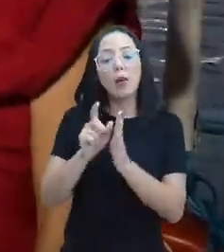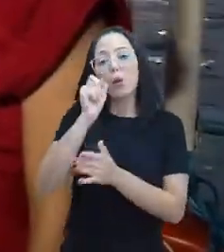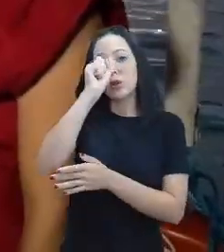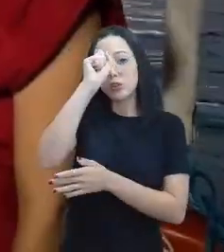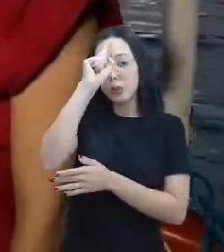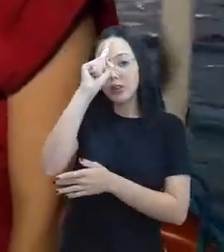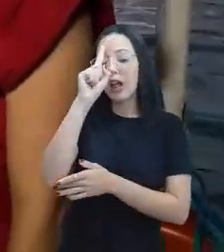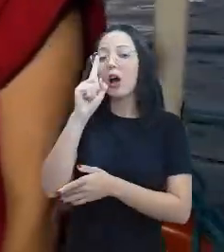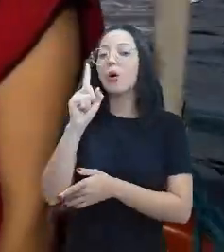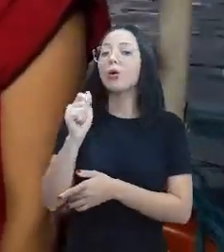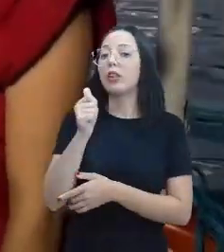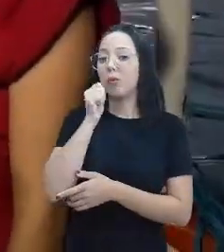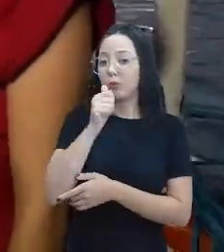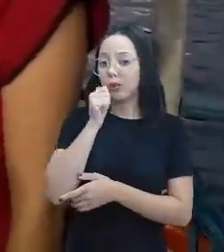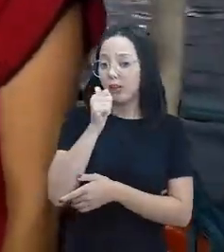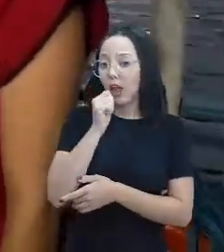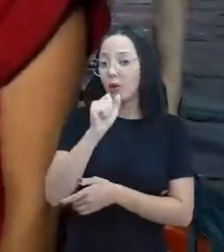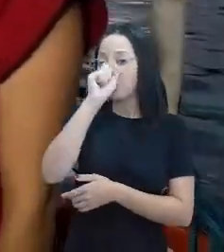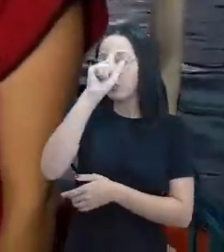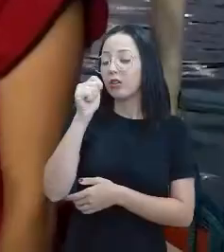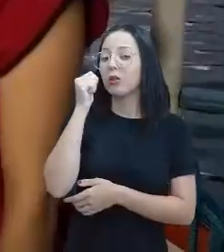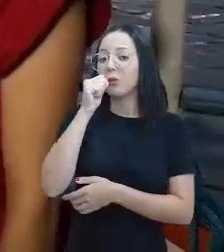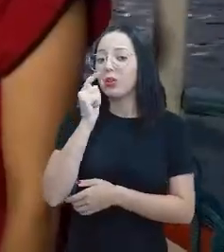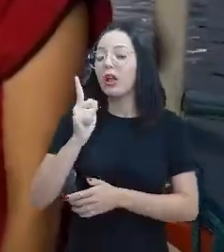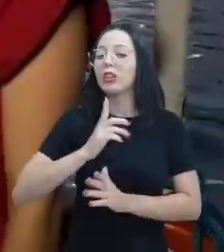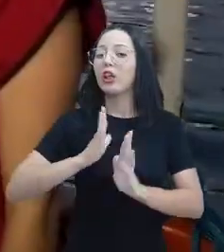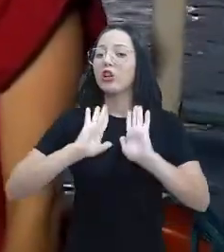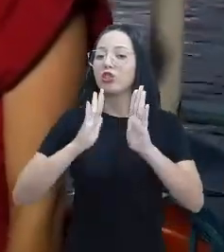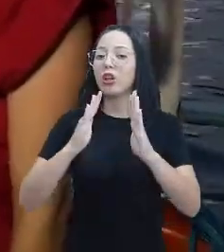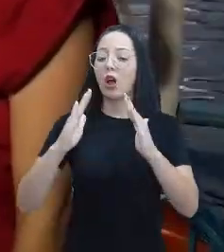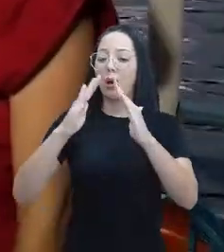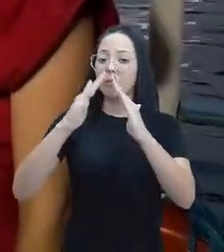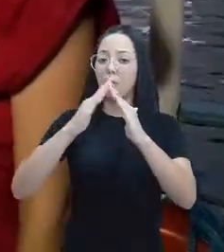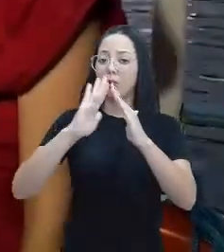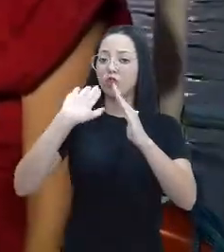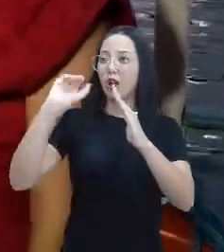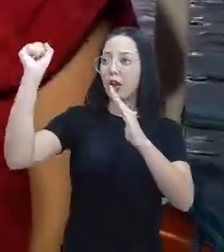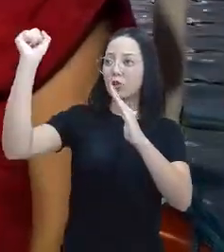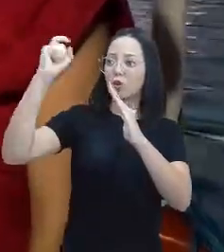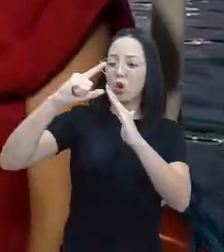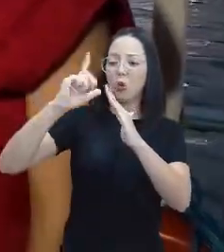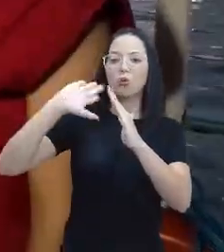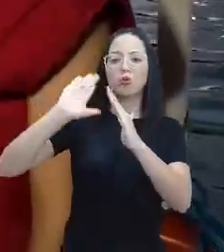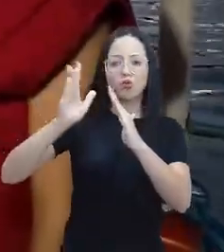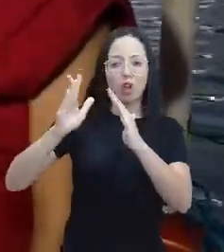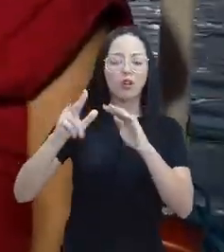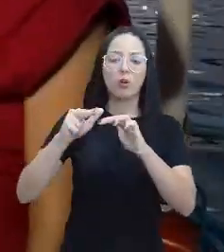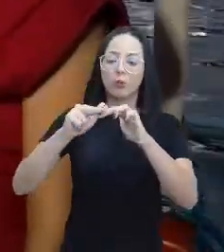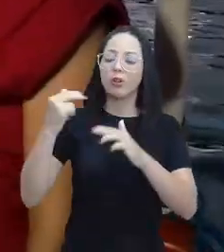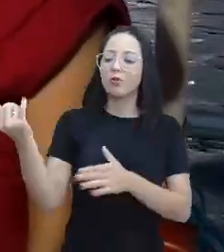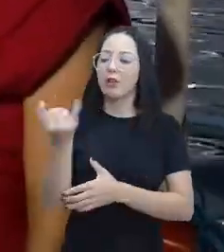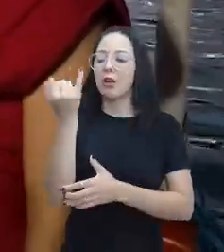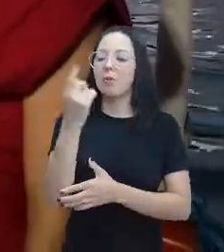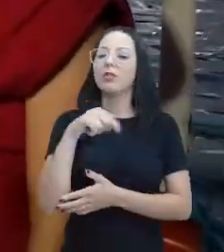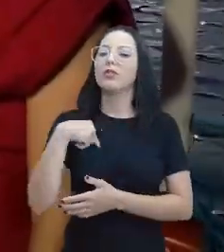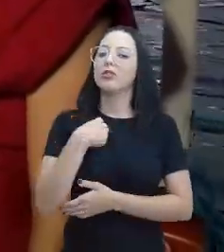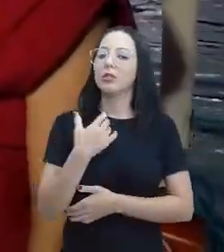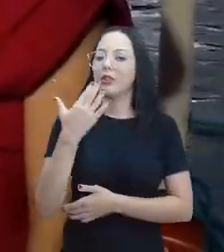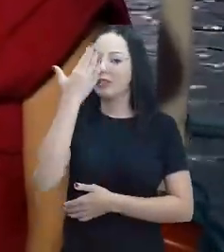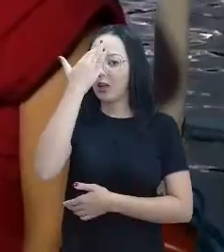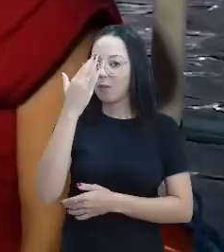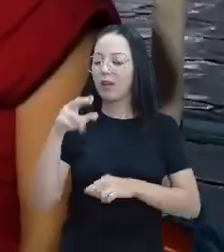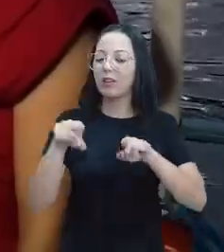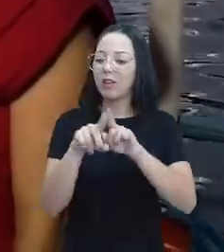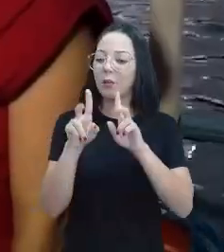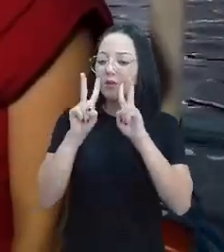tem, da mulher, aliás, desculpa, o Hospital da Mulher tem as placas fotovoltaicas lá. Quer dizer, isso é muito importante, gente, para vocês verem